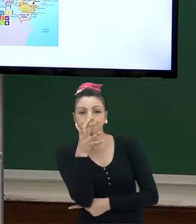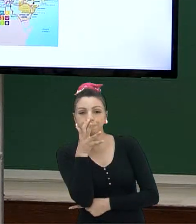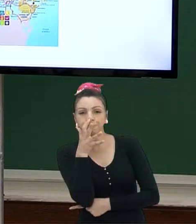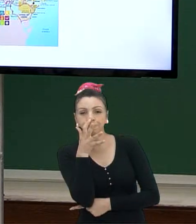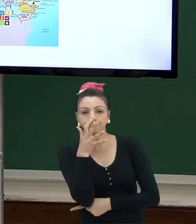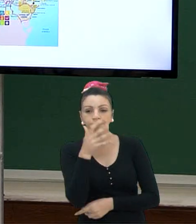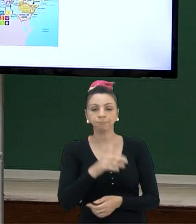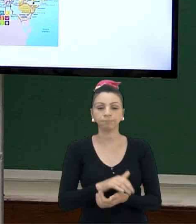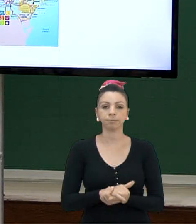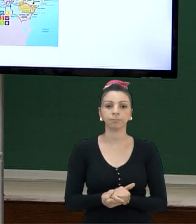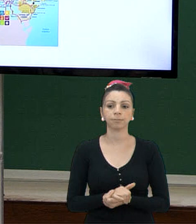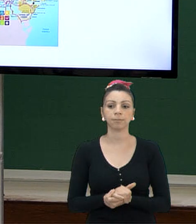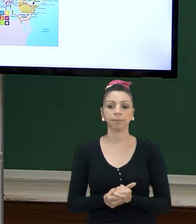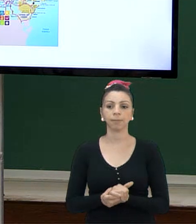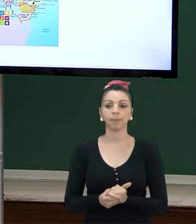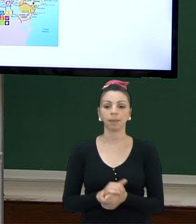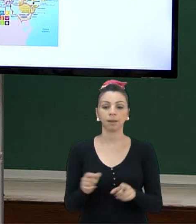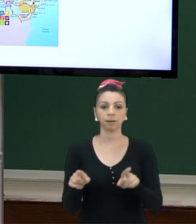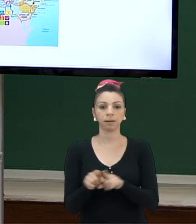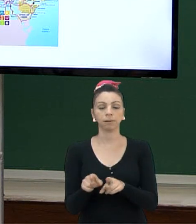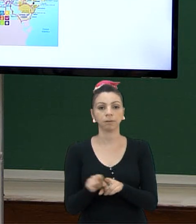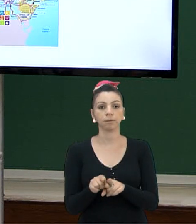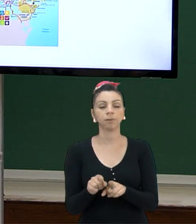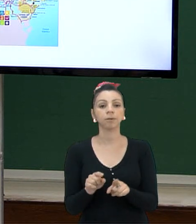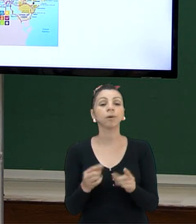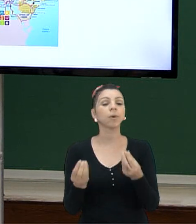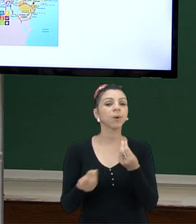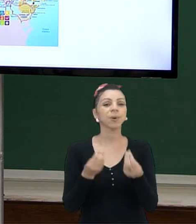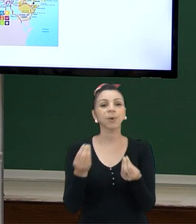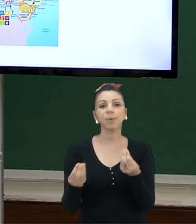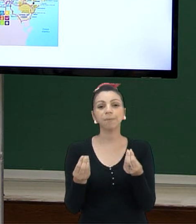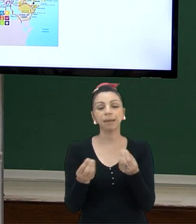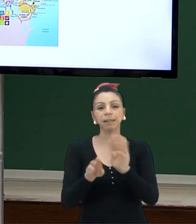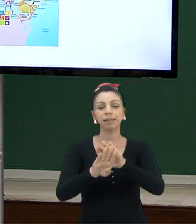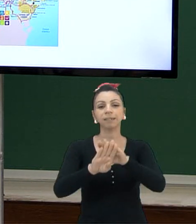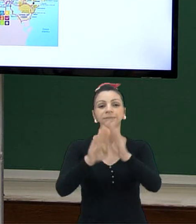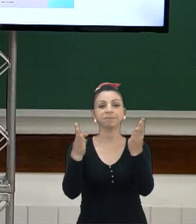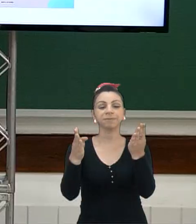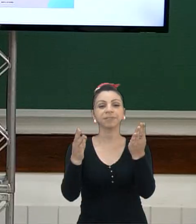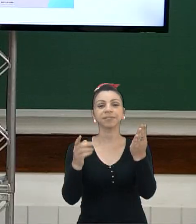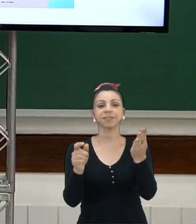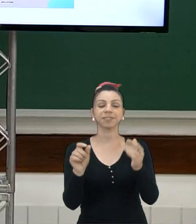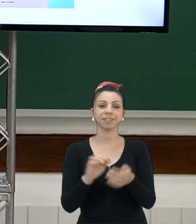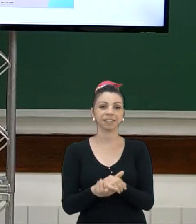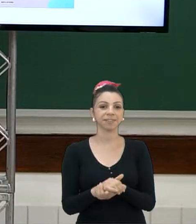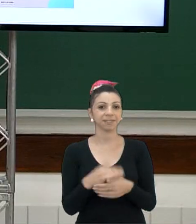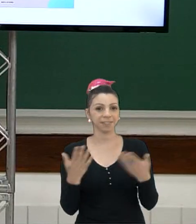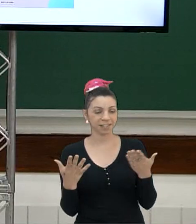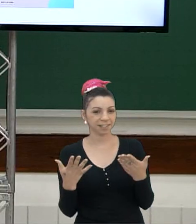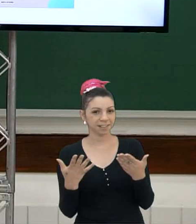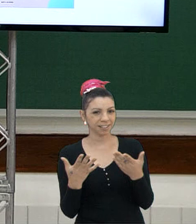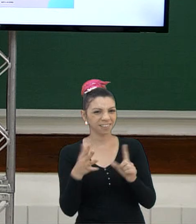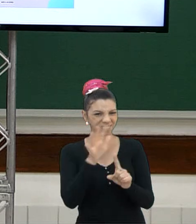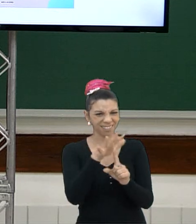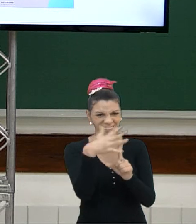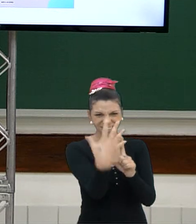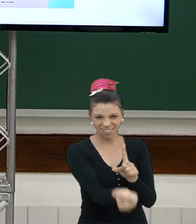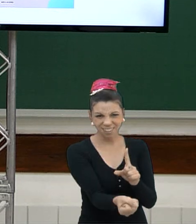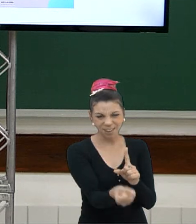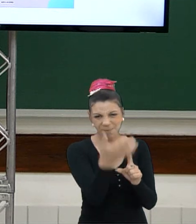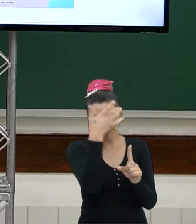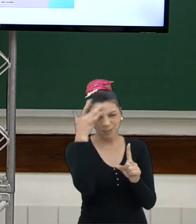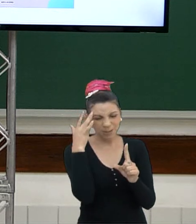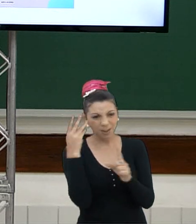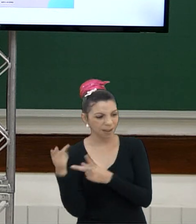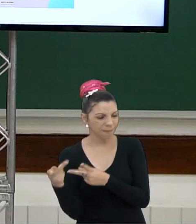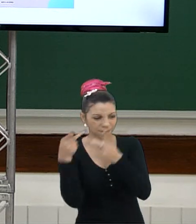novamente eu digo para vocês que estou curioso com relação a como esses folhetos turísticos vão ficar. Será que eles vão convencer realmente alguém